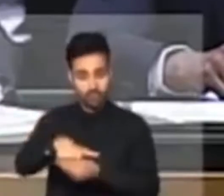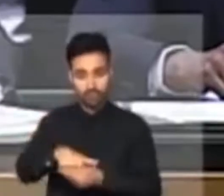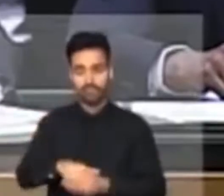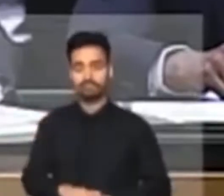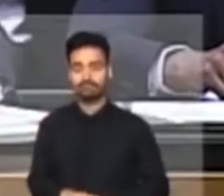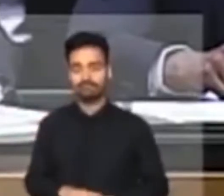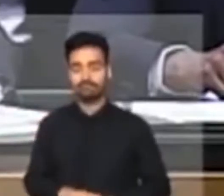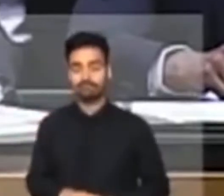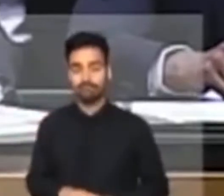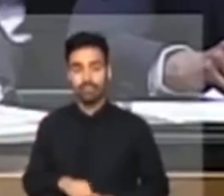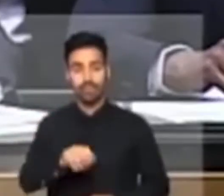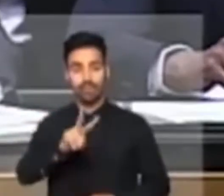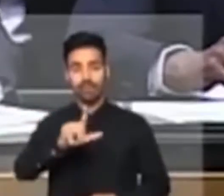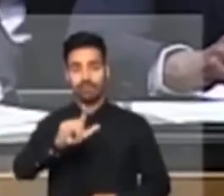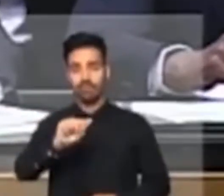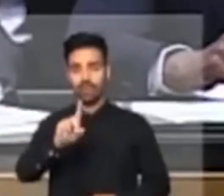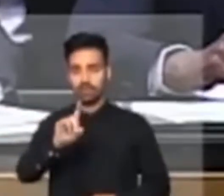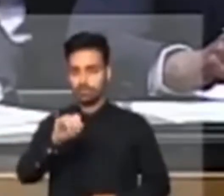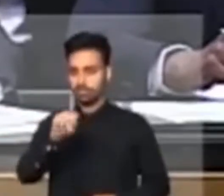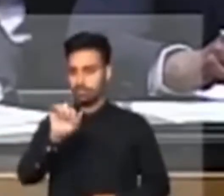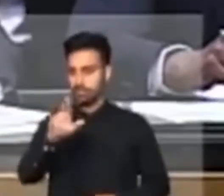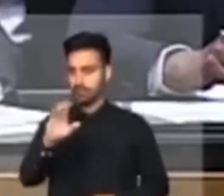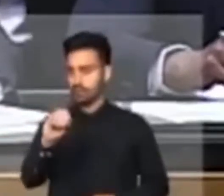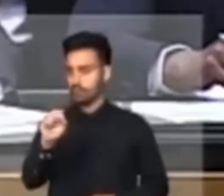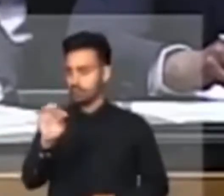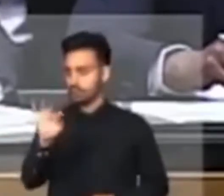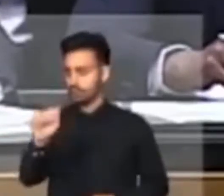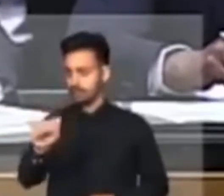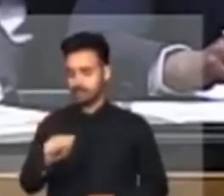Costa, Solidariedade.